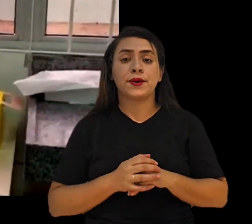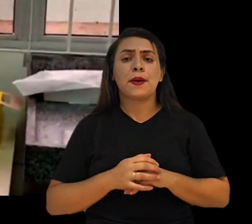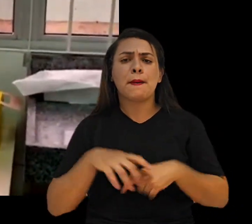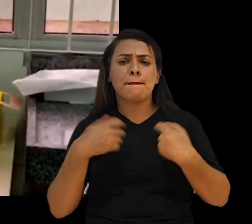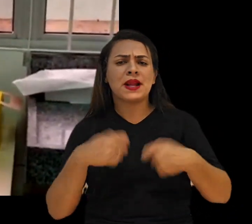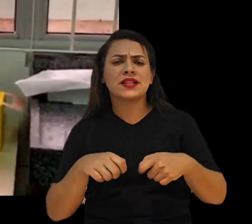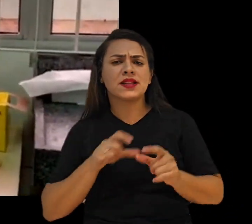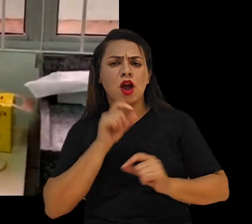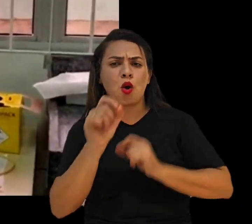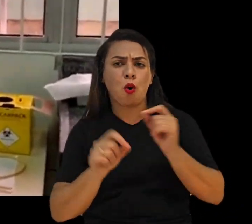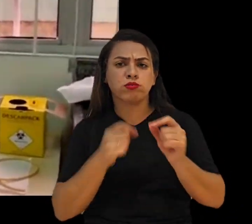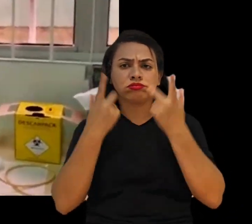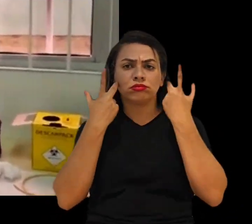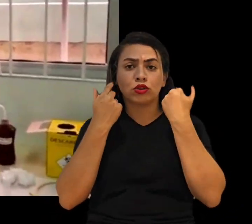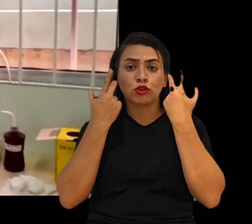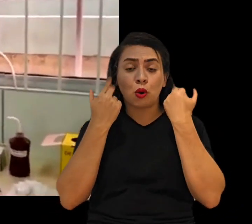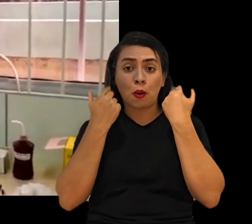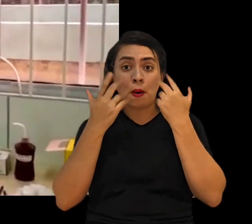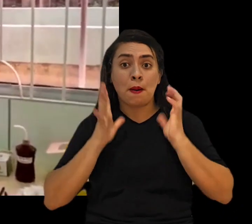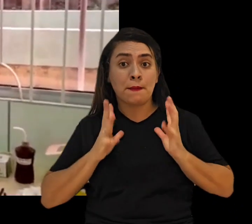desinfetar. Pode usar umas